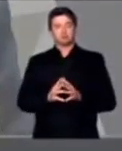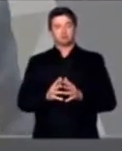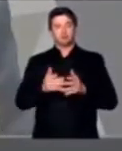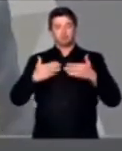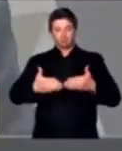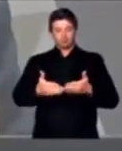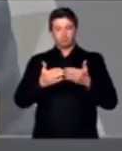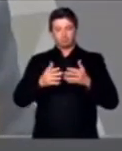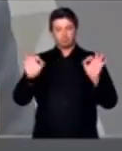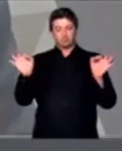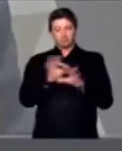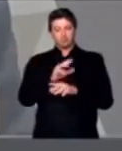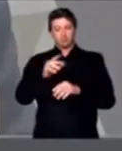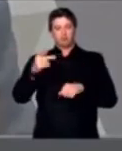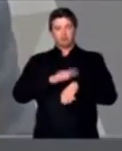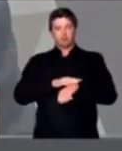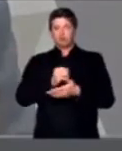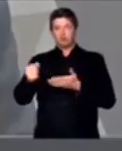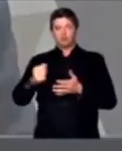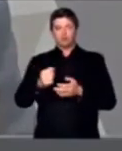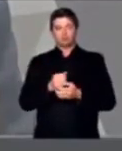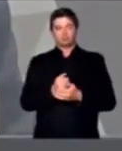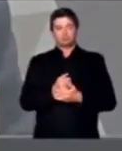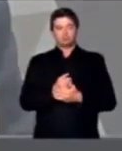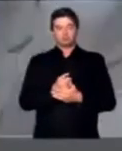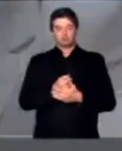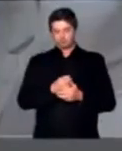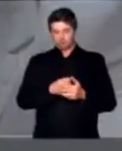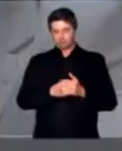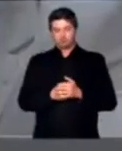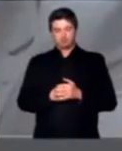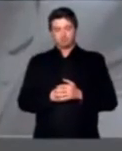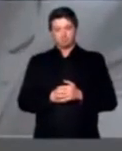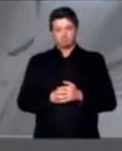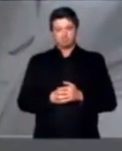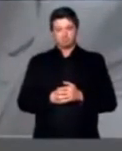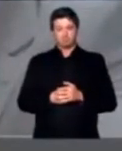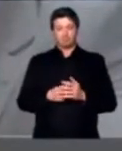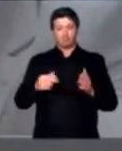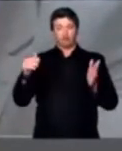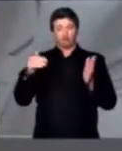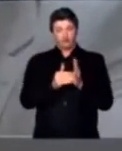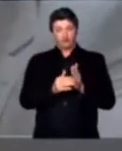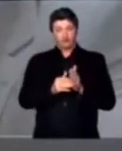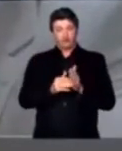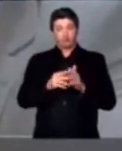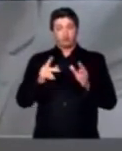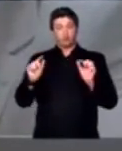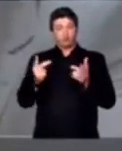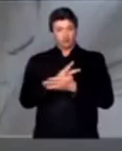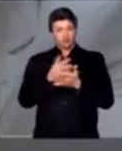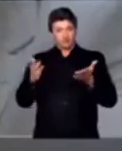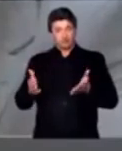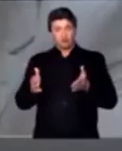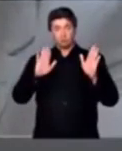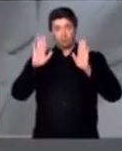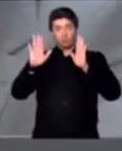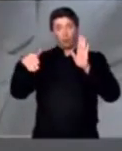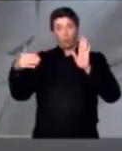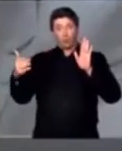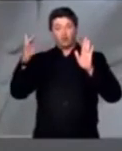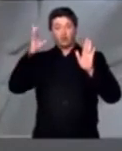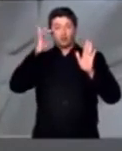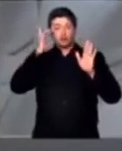peço que conclua que o seu tempo acabou. Ao final desse advento, quando a presidente da